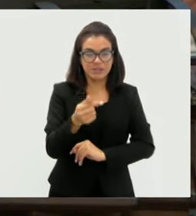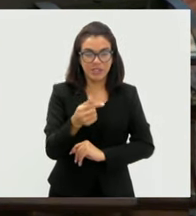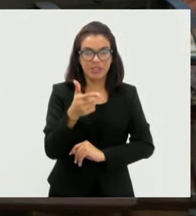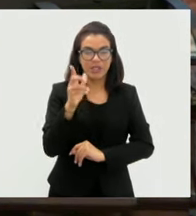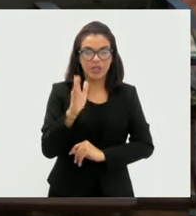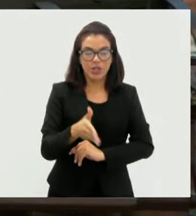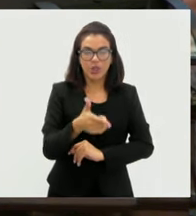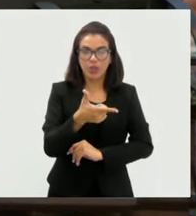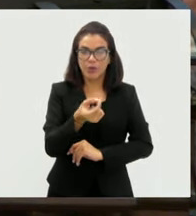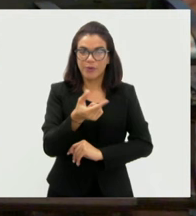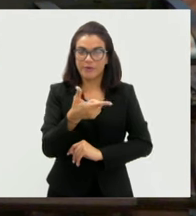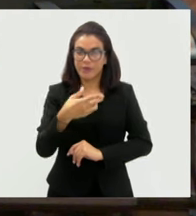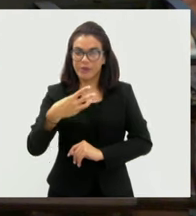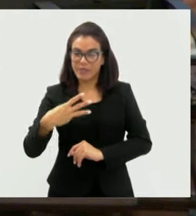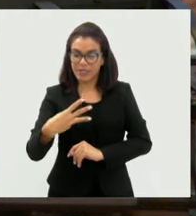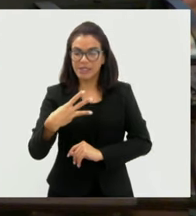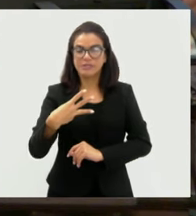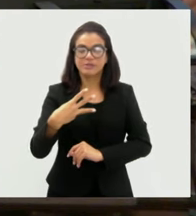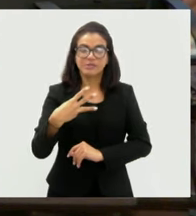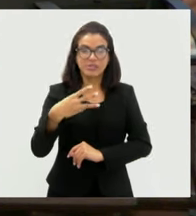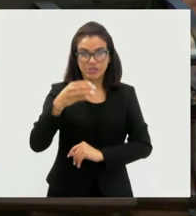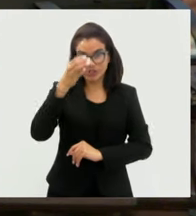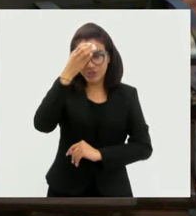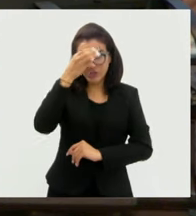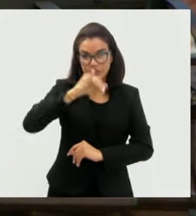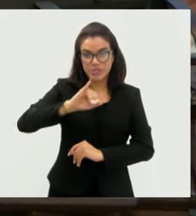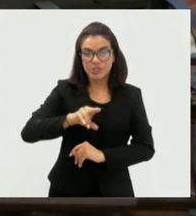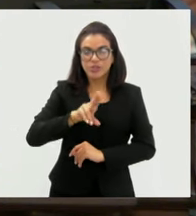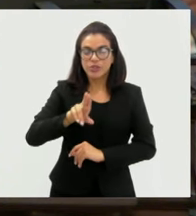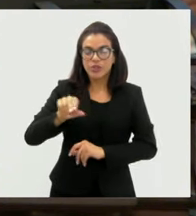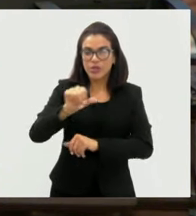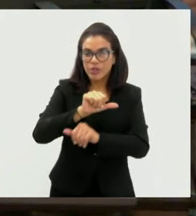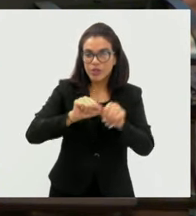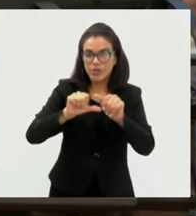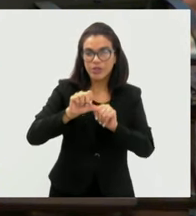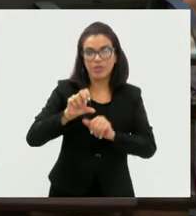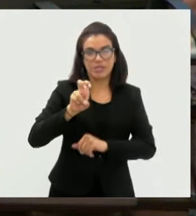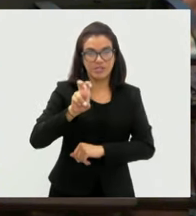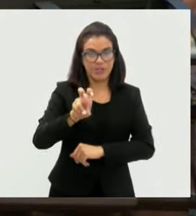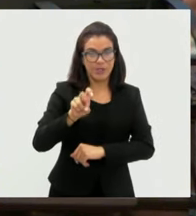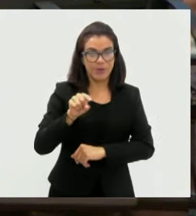1657/2023, de autoria da deputada Tia Ju, que altera a lei número